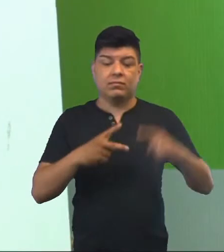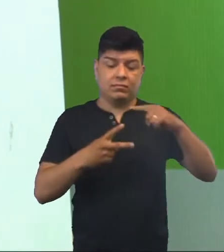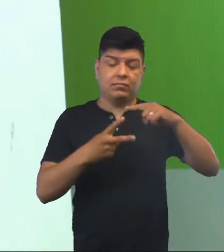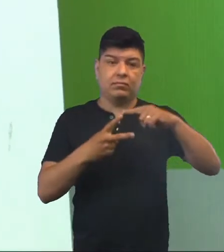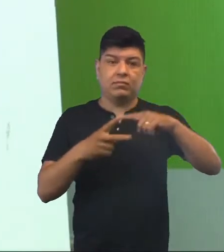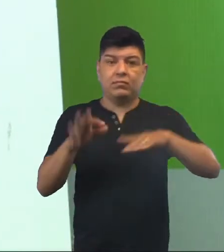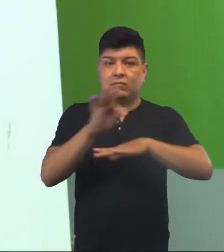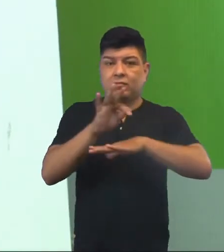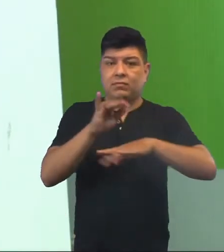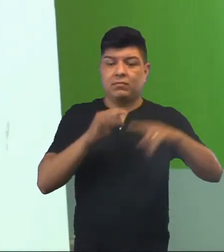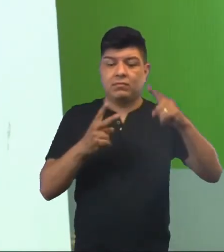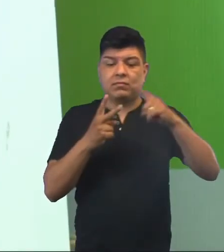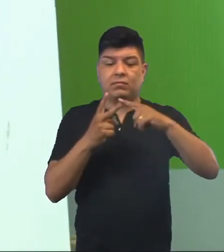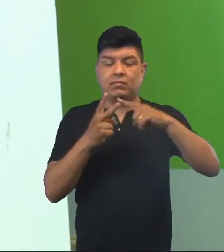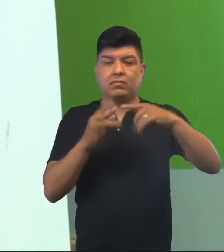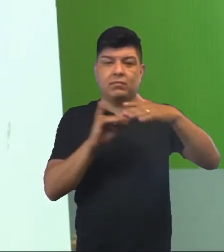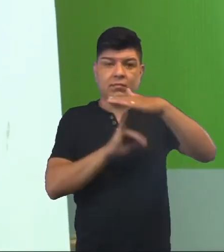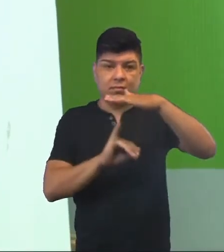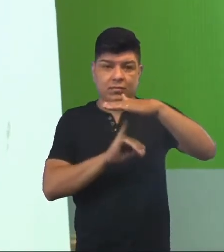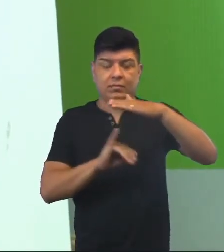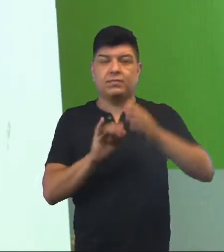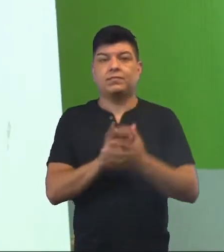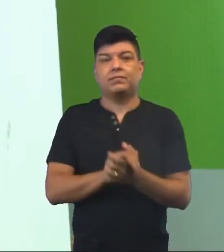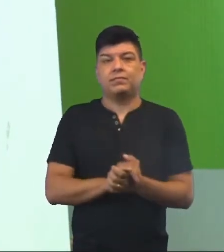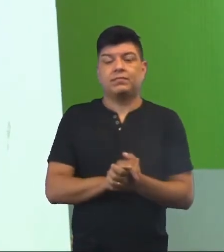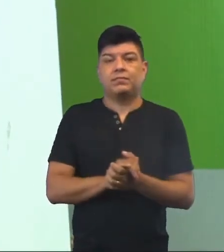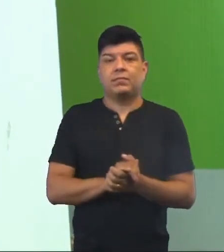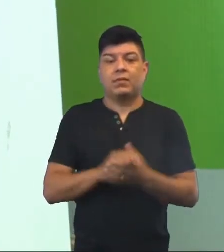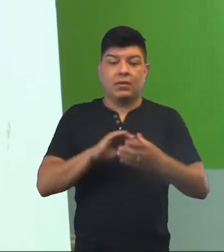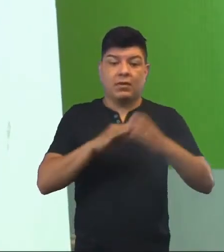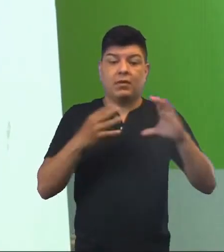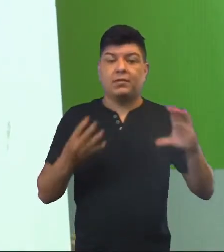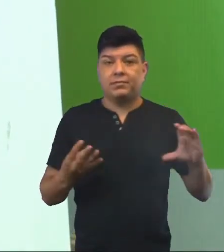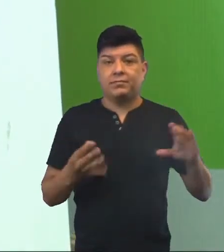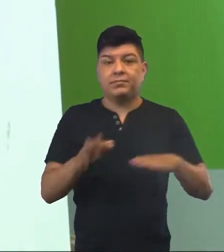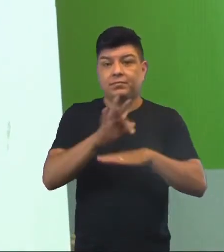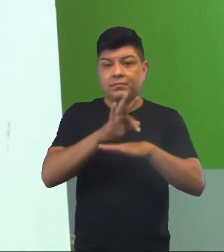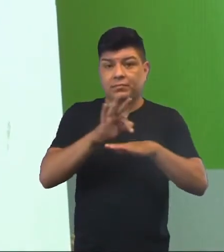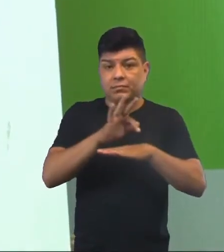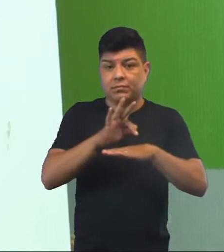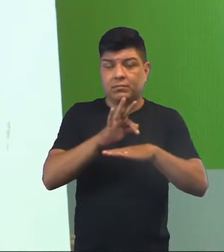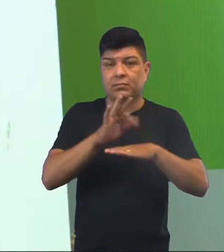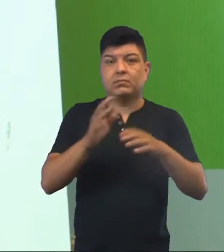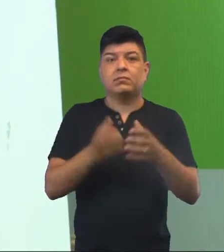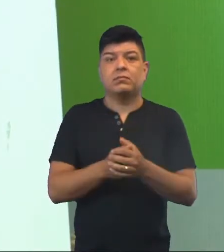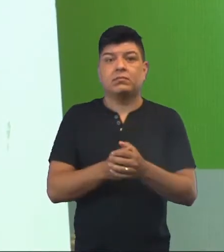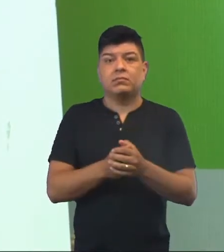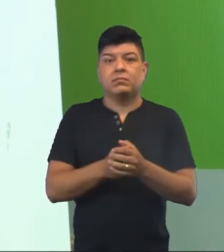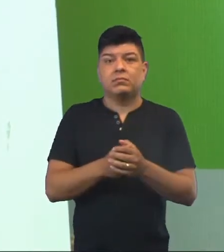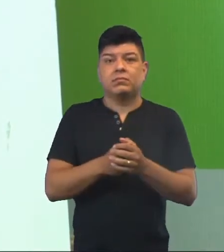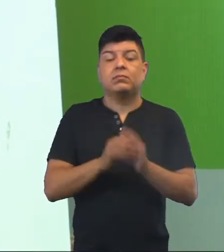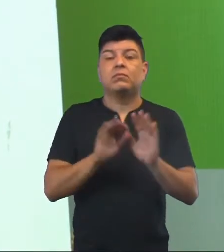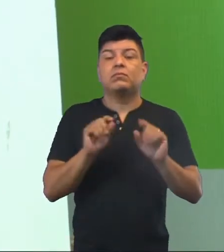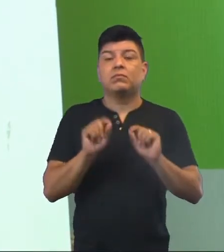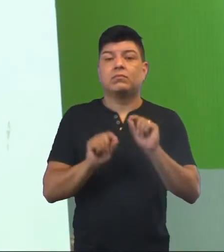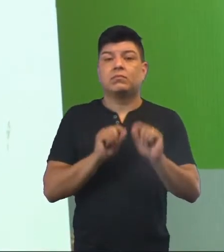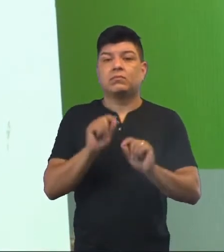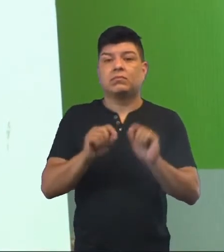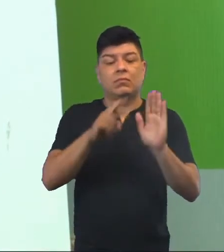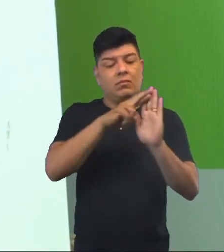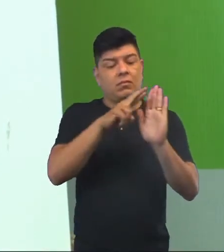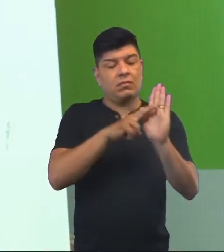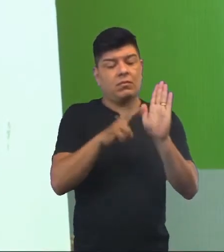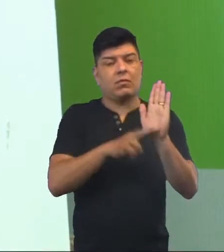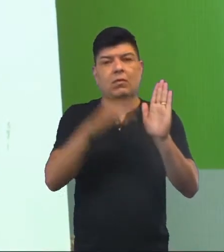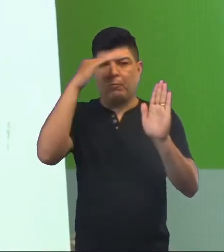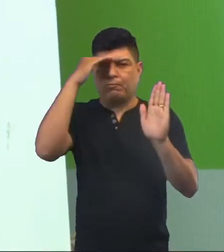formas, a formal e informal. As características são da formal, tá? Ela segue rigorosamente as regras